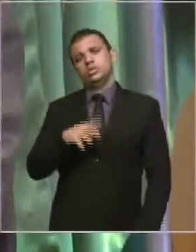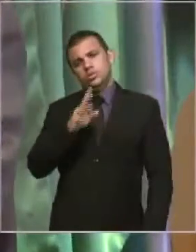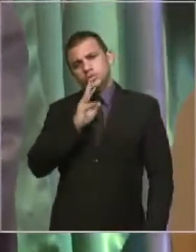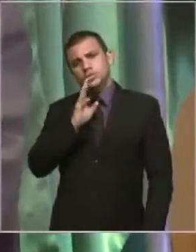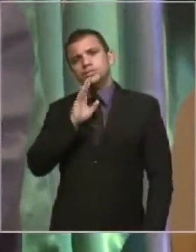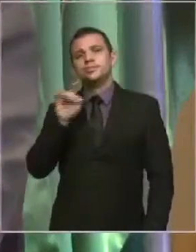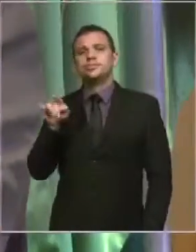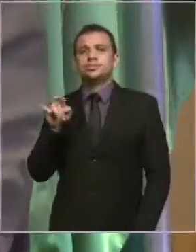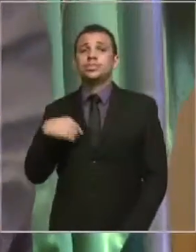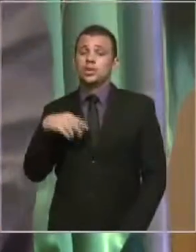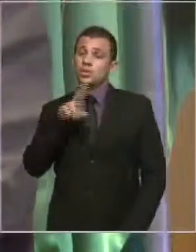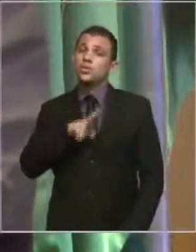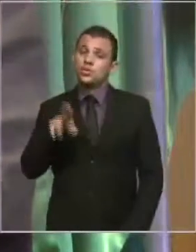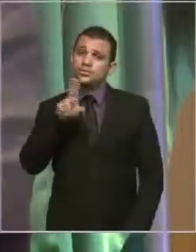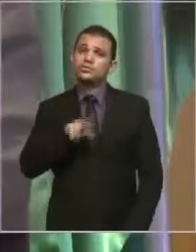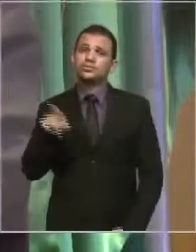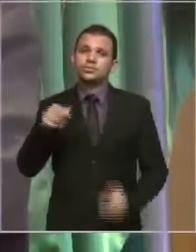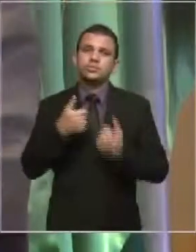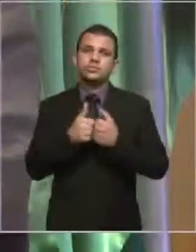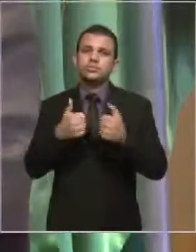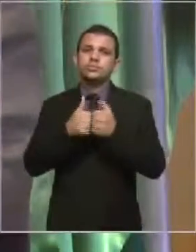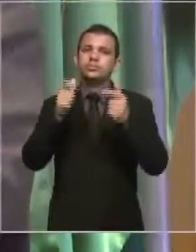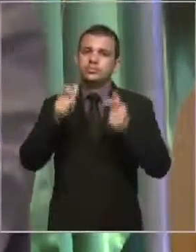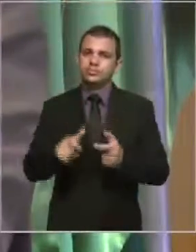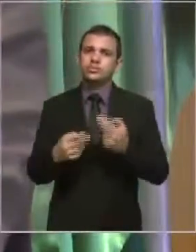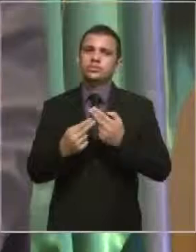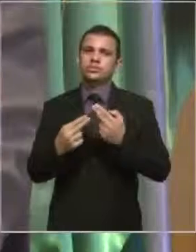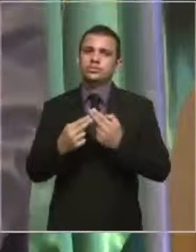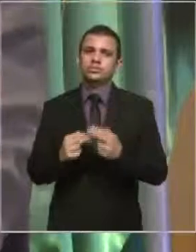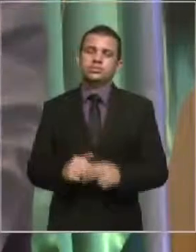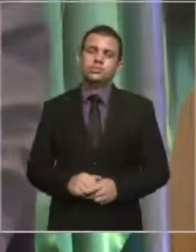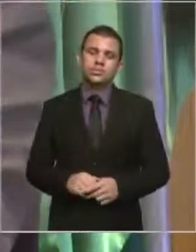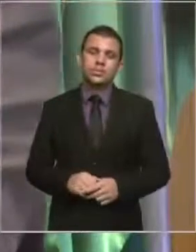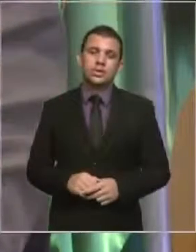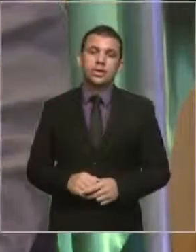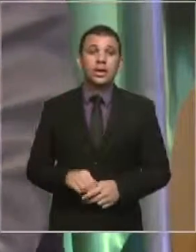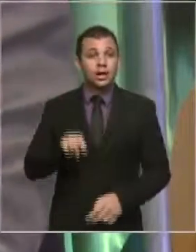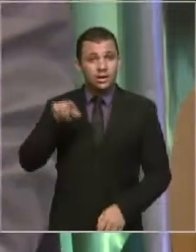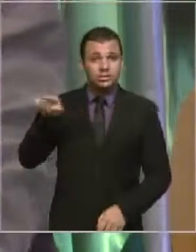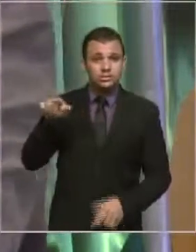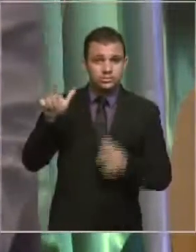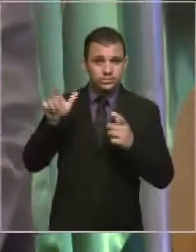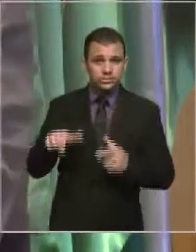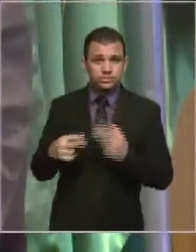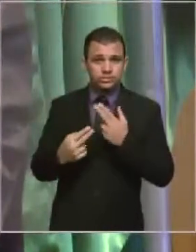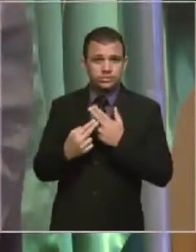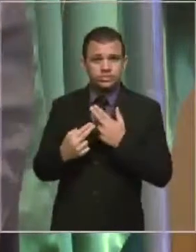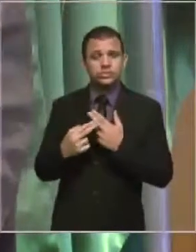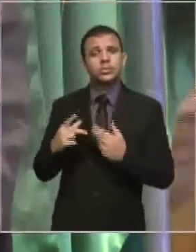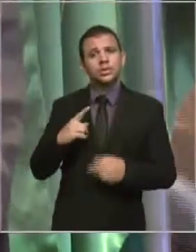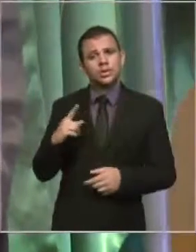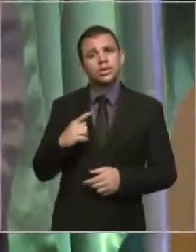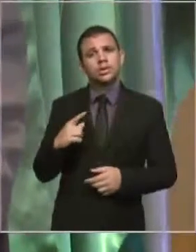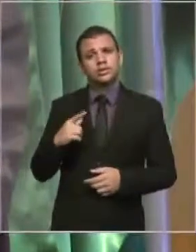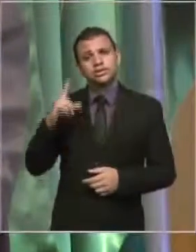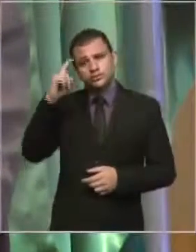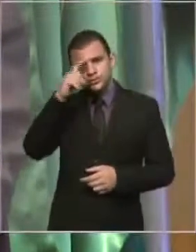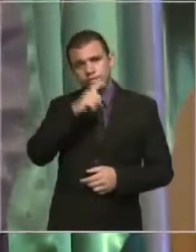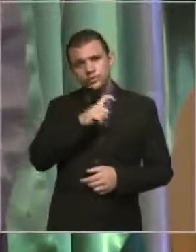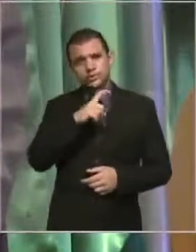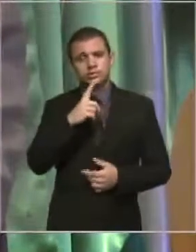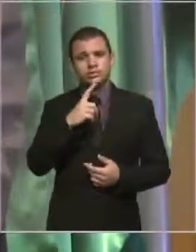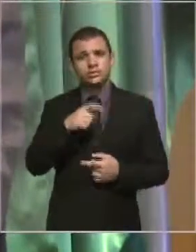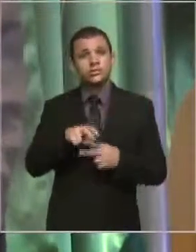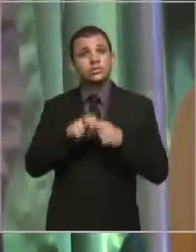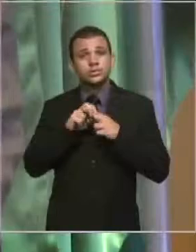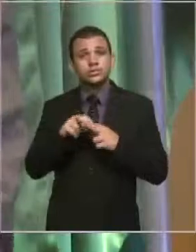Timon. Em Timon, nós vivemos uma realidade complexa por conta da nossa